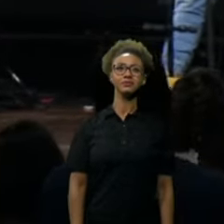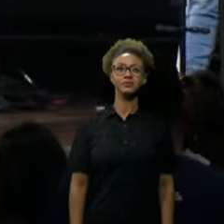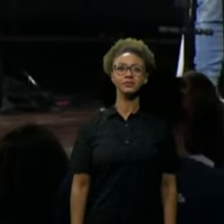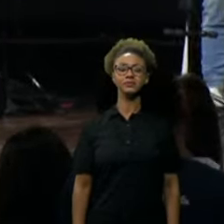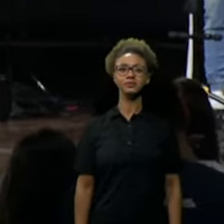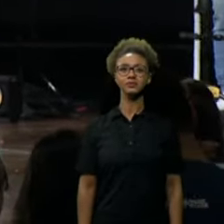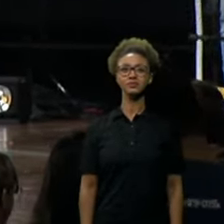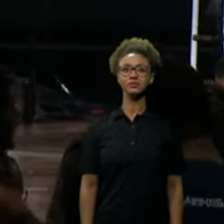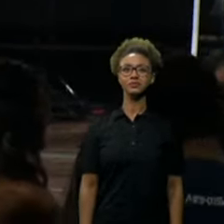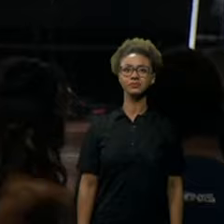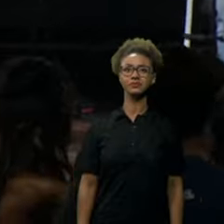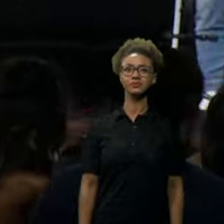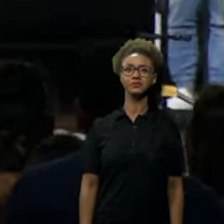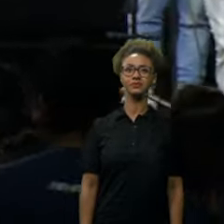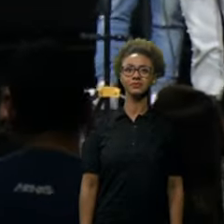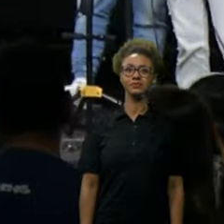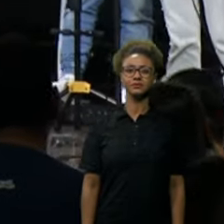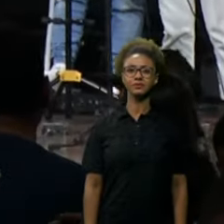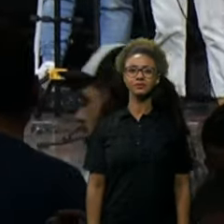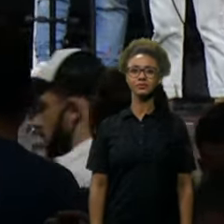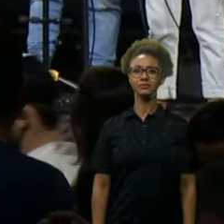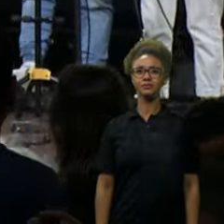E aí